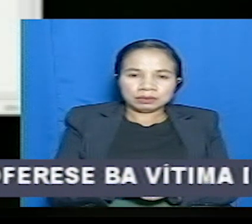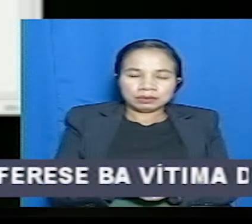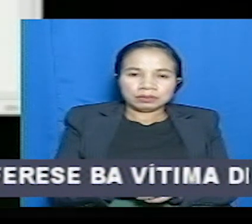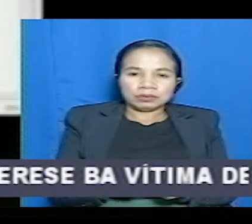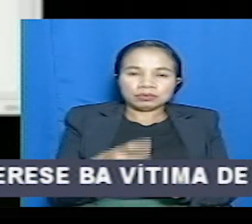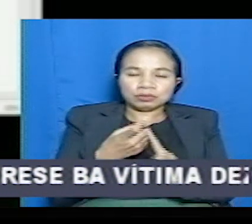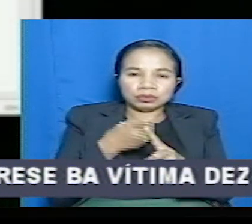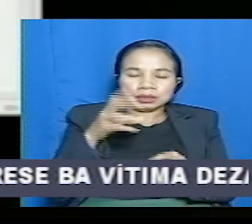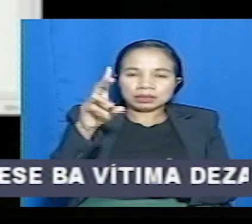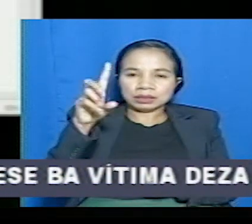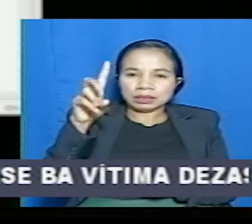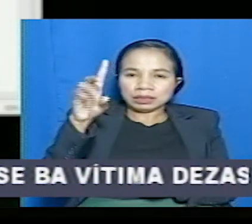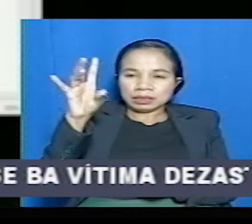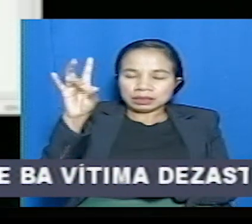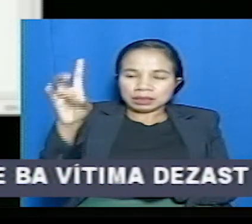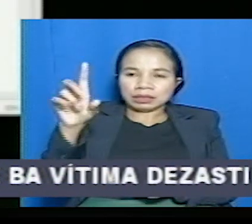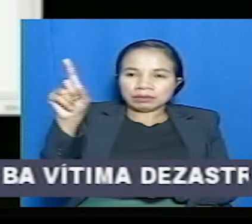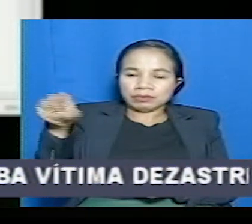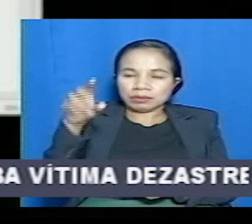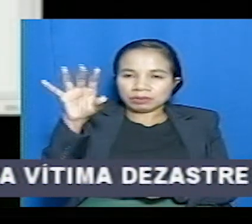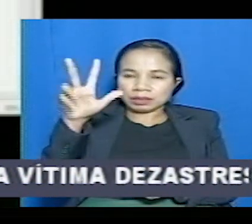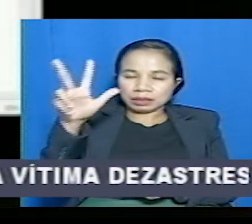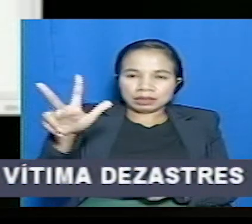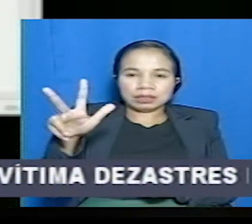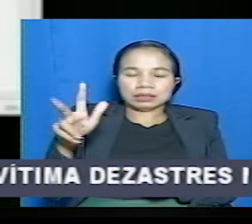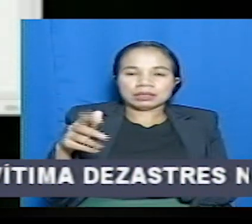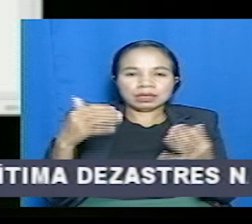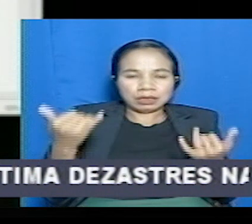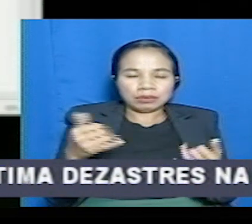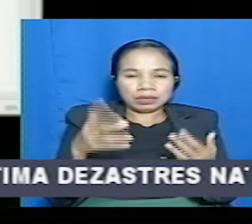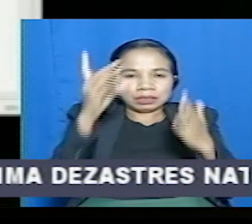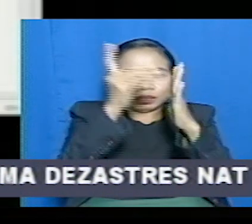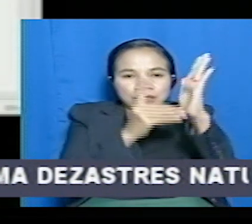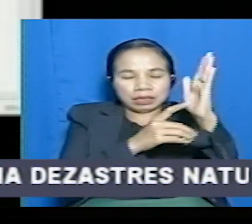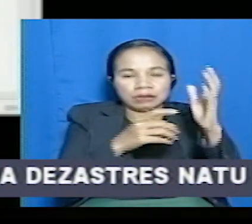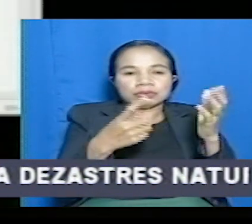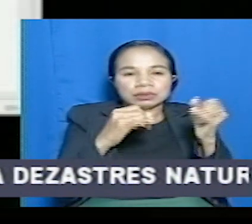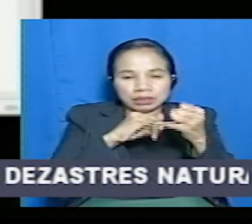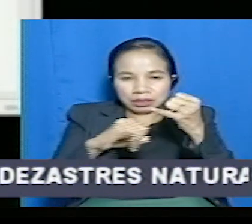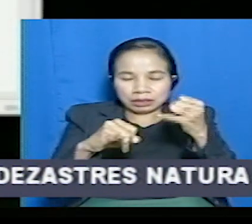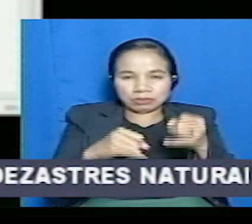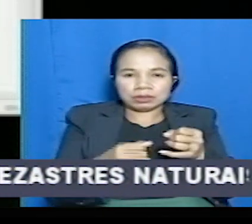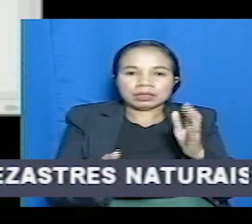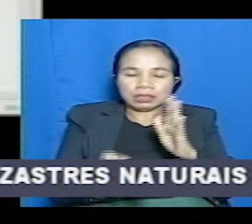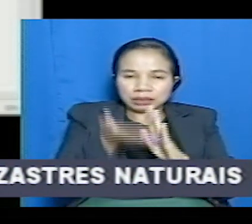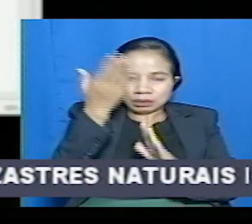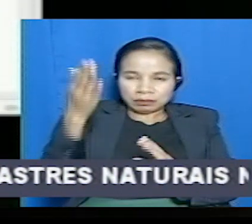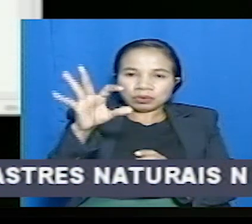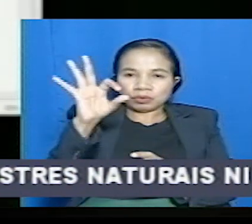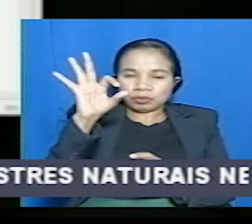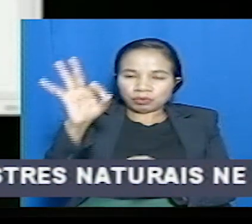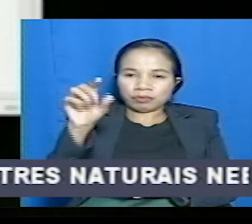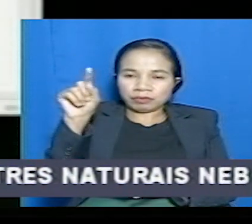Rússia 7,3, to agora ia Rússia dados ser igus, né? Minha saiba 9,9,